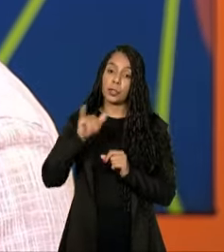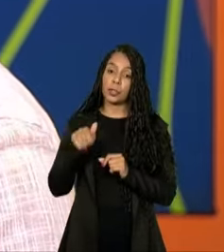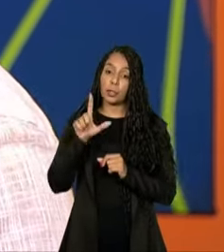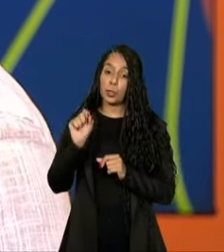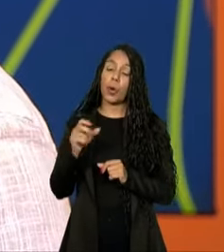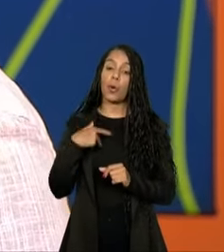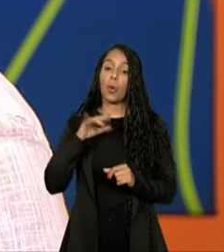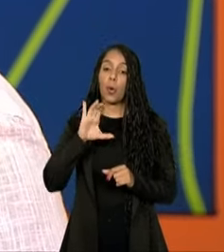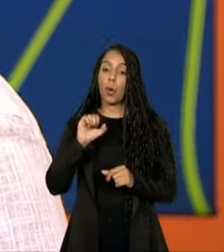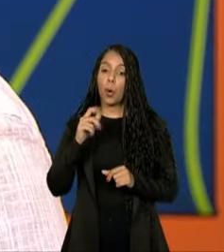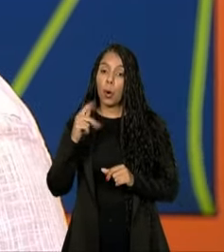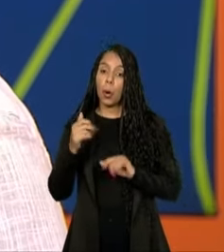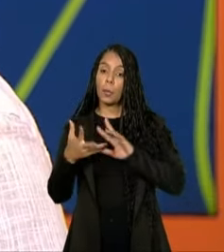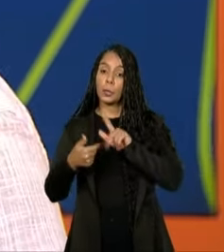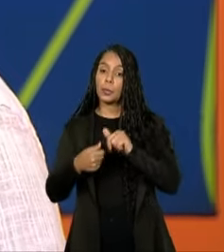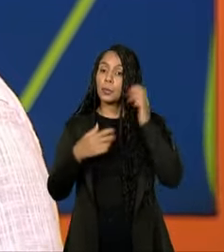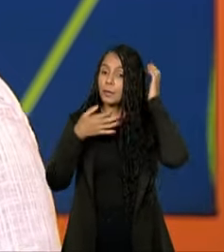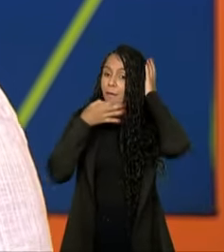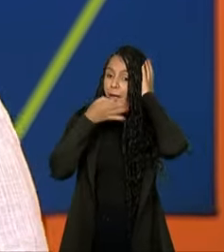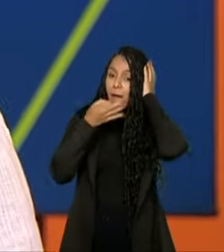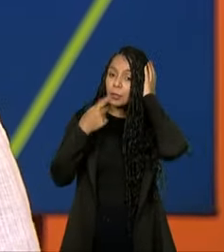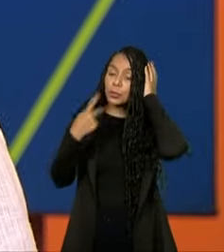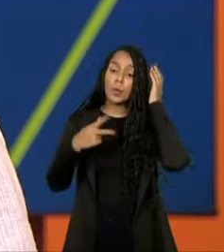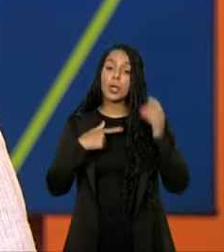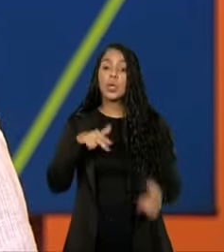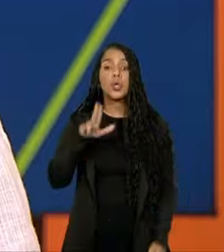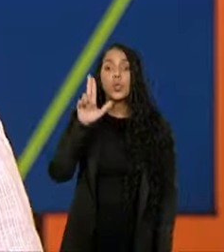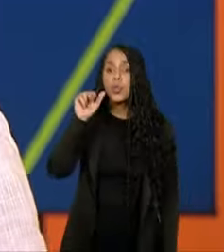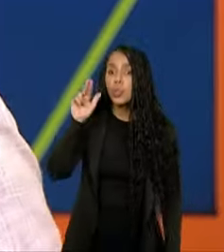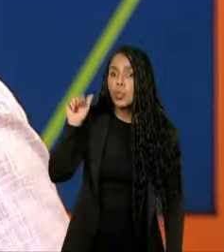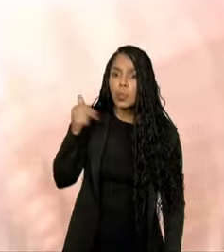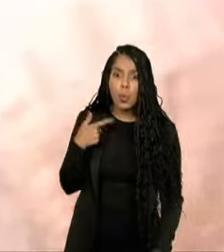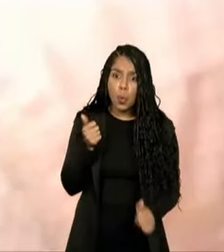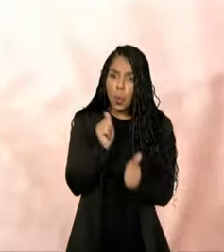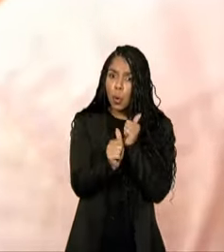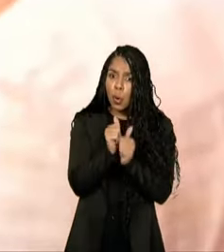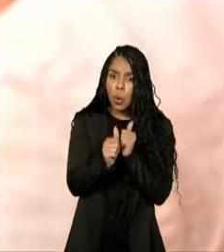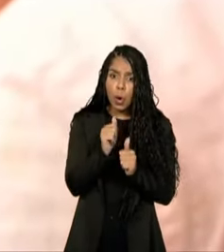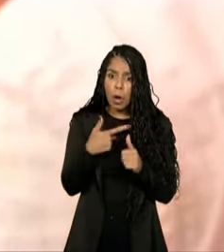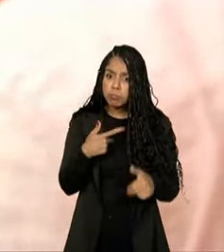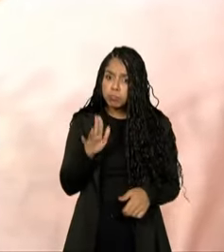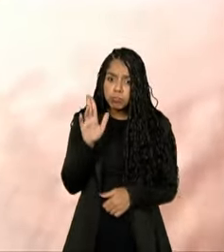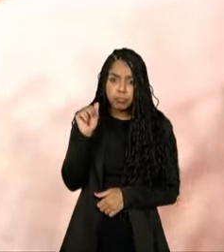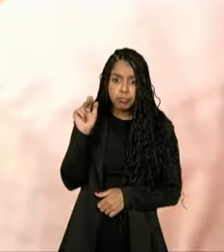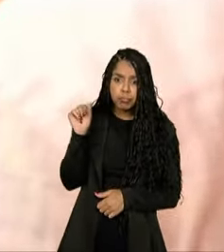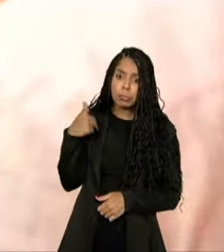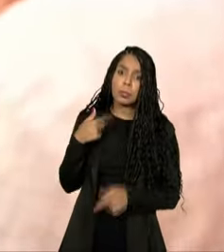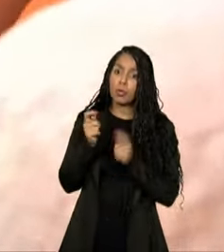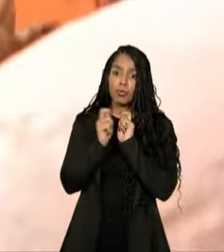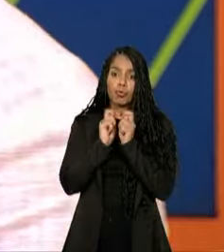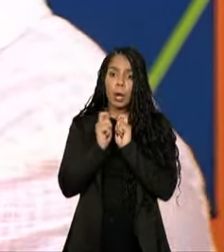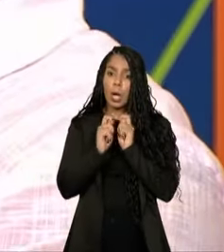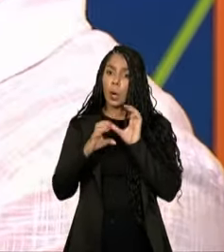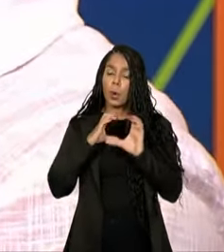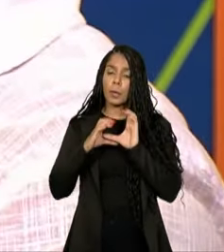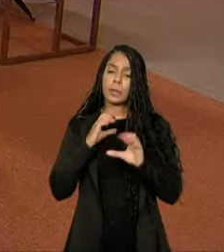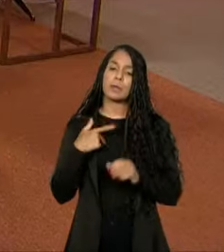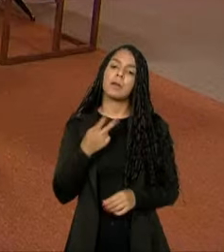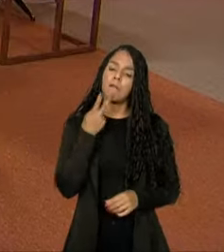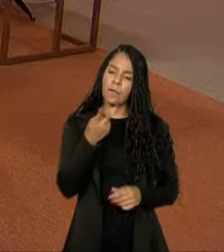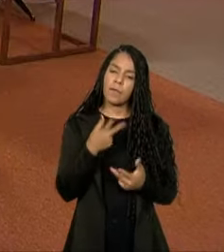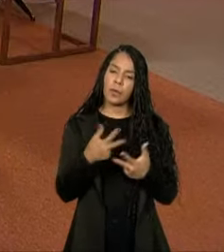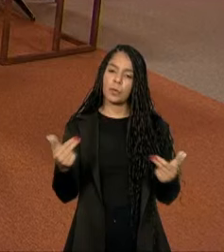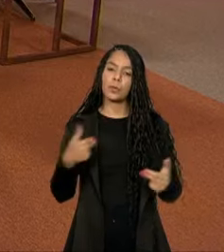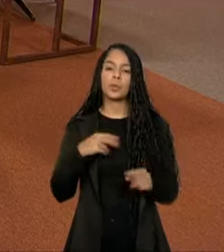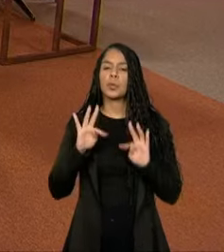rádio com ele, em São Paulo e tal. Ele nunca jogou bola na vida dele. Era pra quê? Era um jornalista, um comunicador. Sabe, claro. Eu só digo uma coisa.